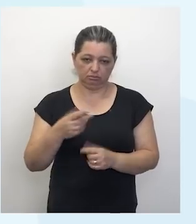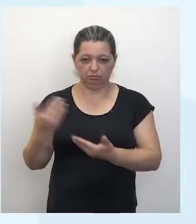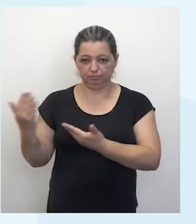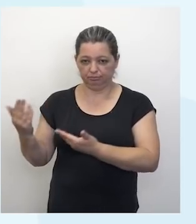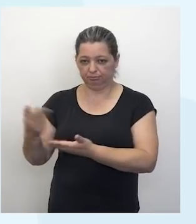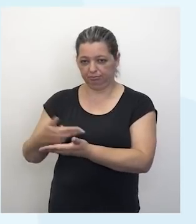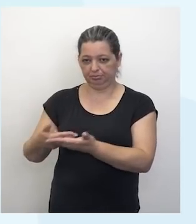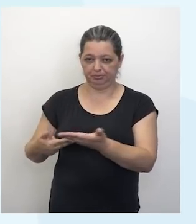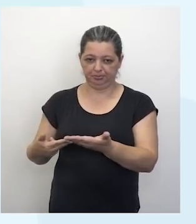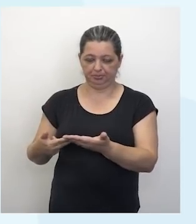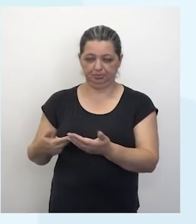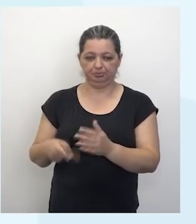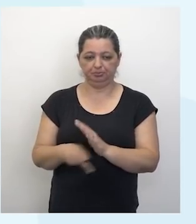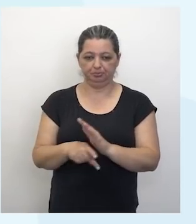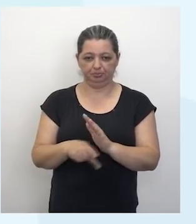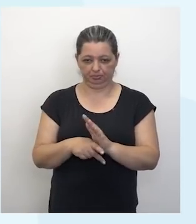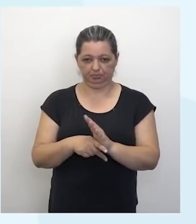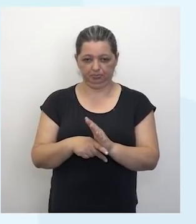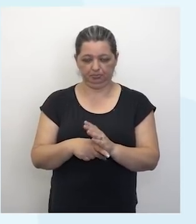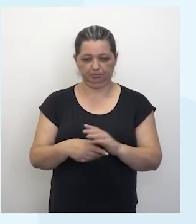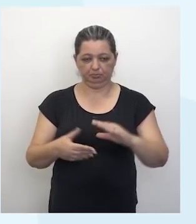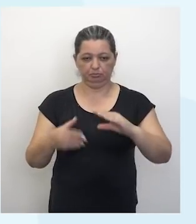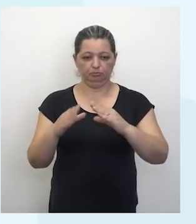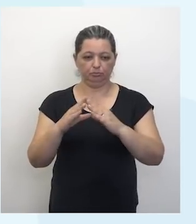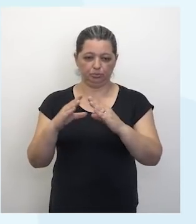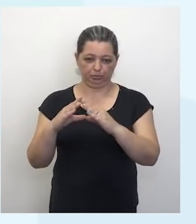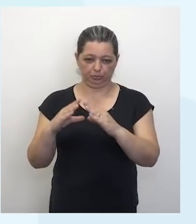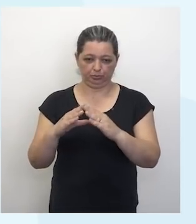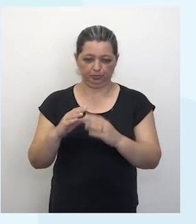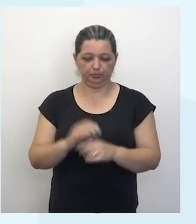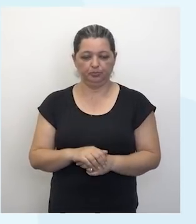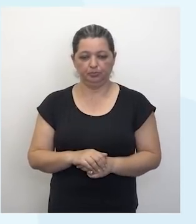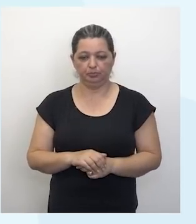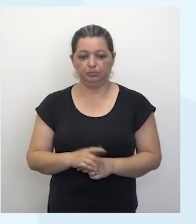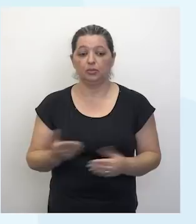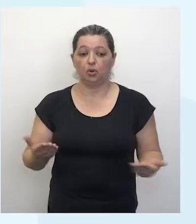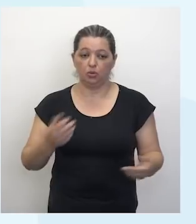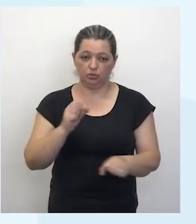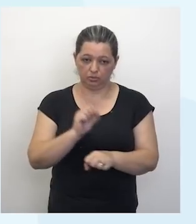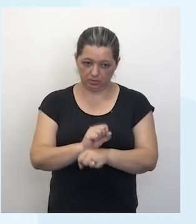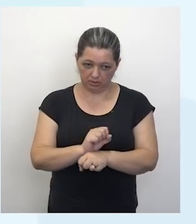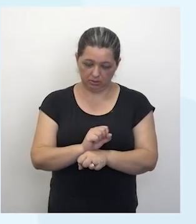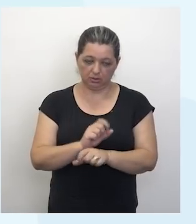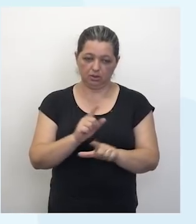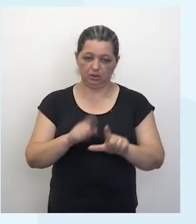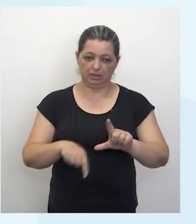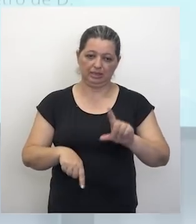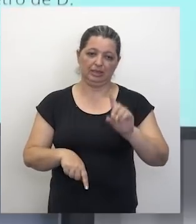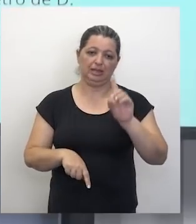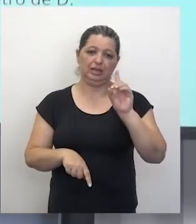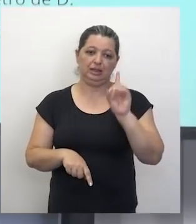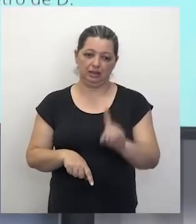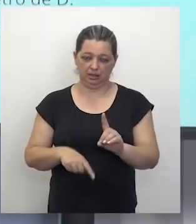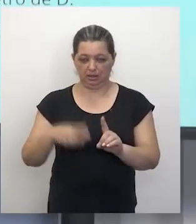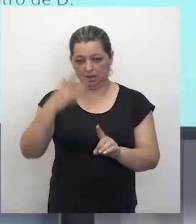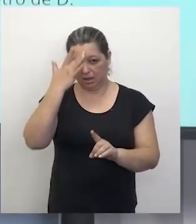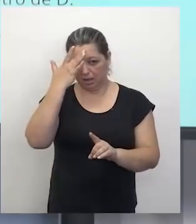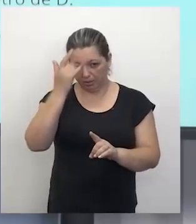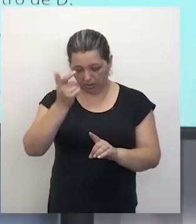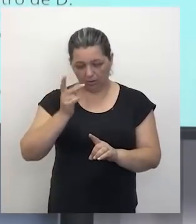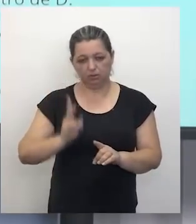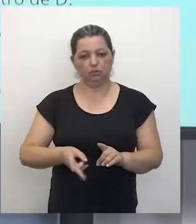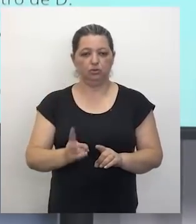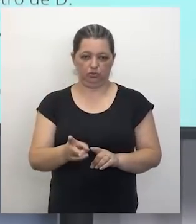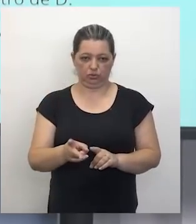nossa parte geométrica, tá certo? Então, hoje a gente vai parar aqui na letra D, amanhã a gente volta e vai